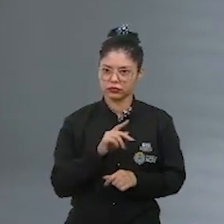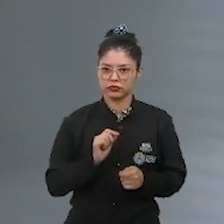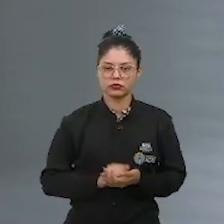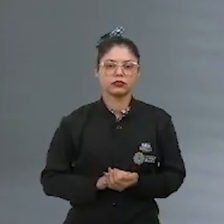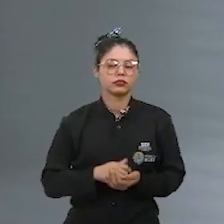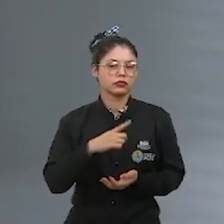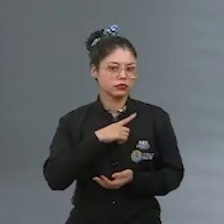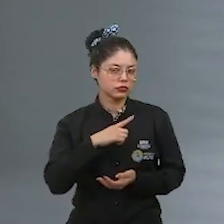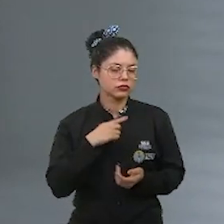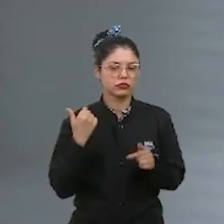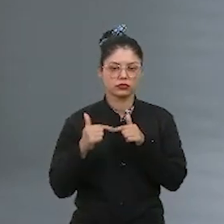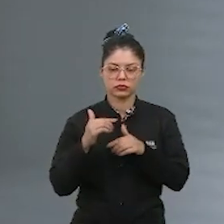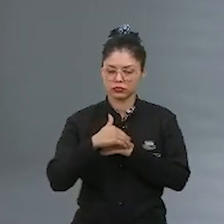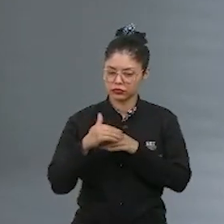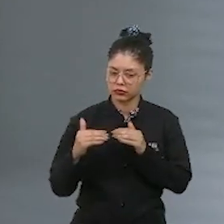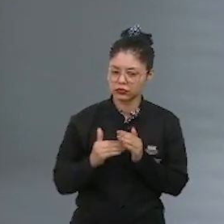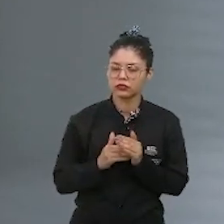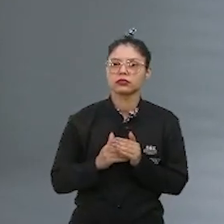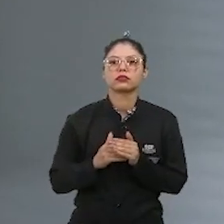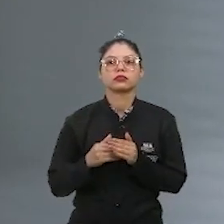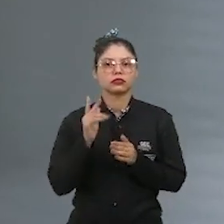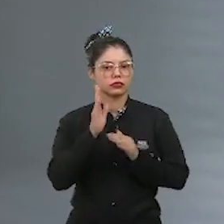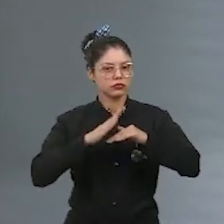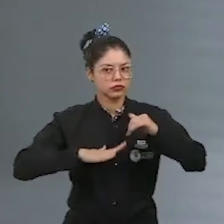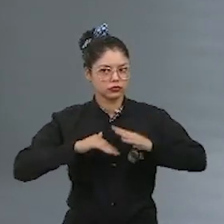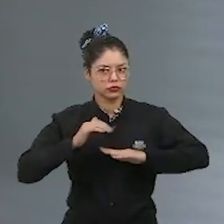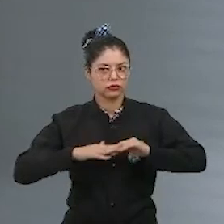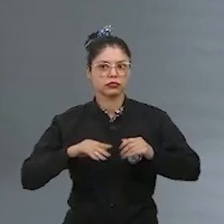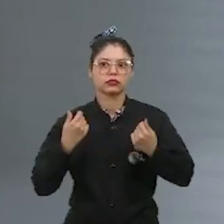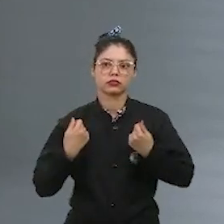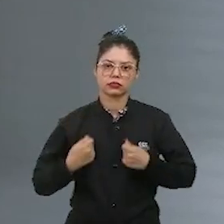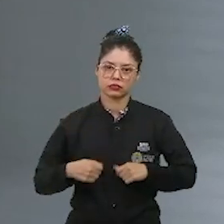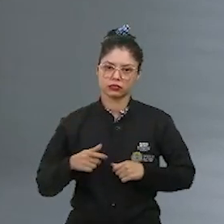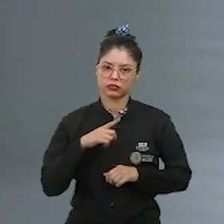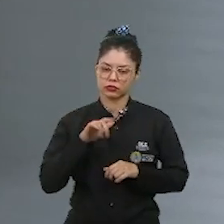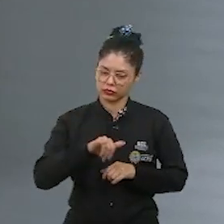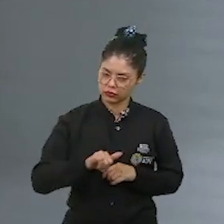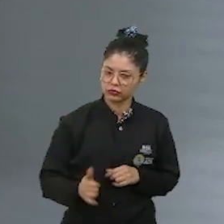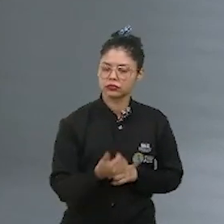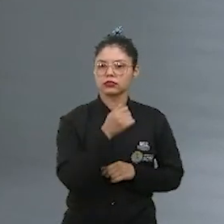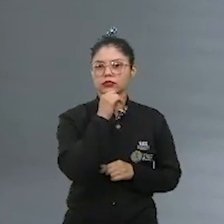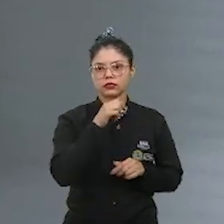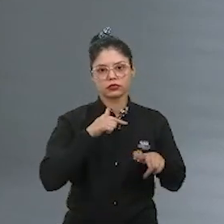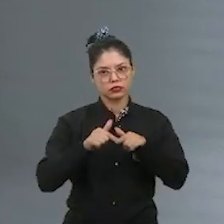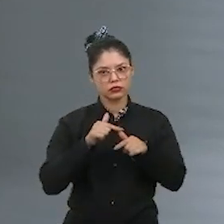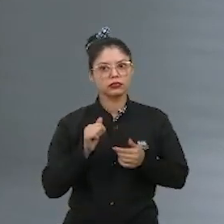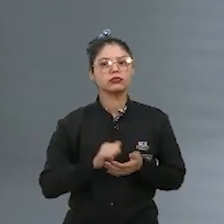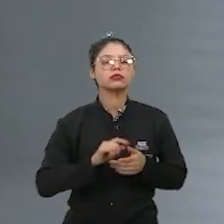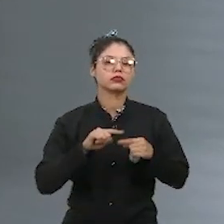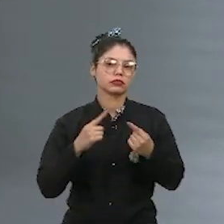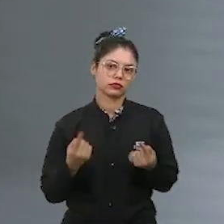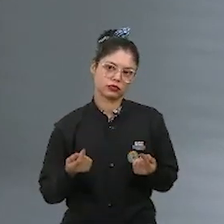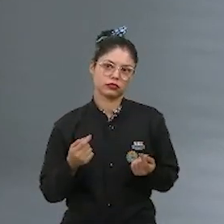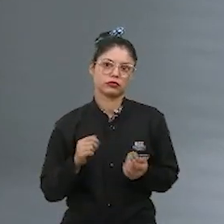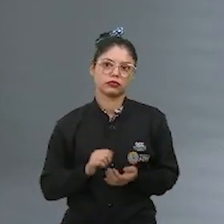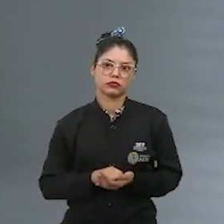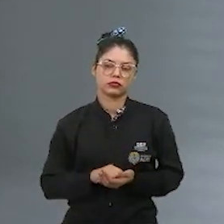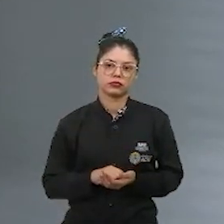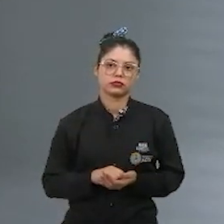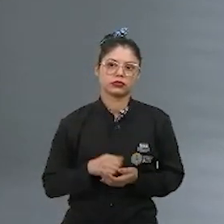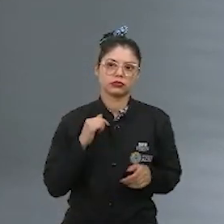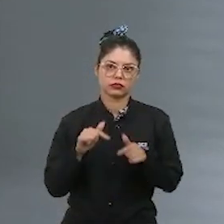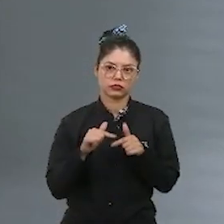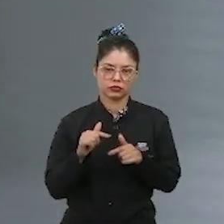gente tem emprego para todo mundo. Obviamente tem profissões que têm mais oportunidade de emprego, mas